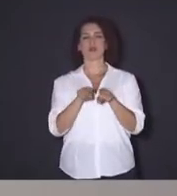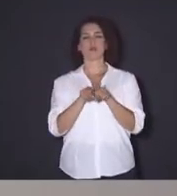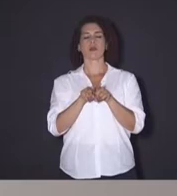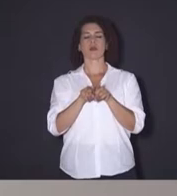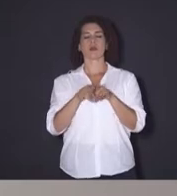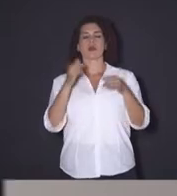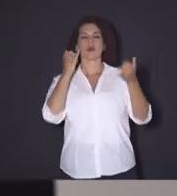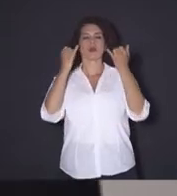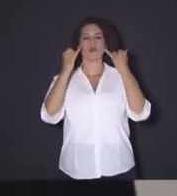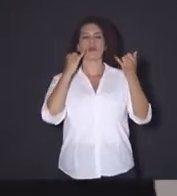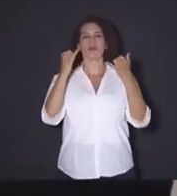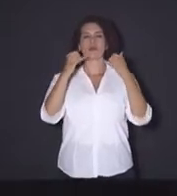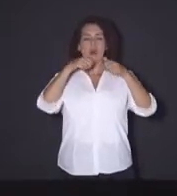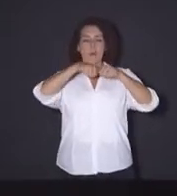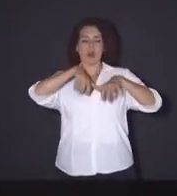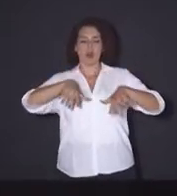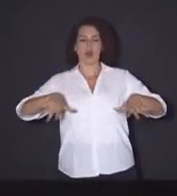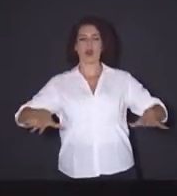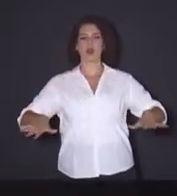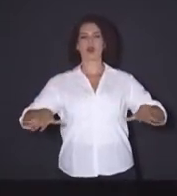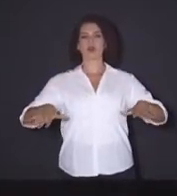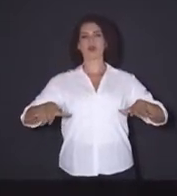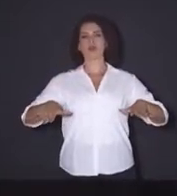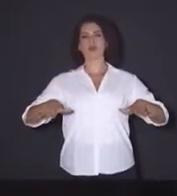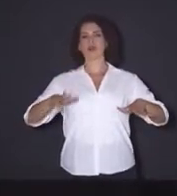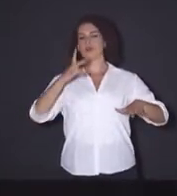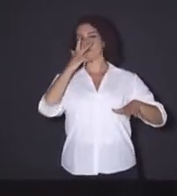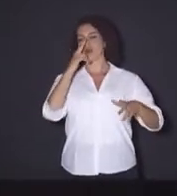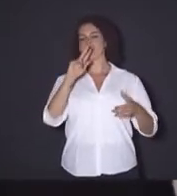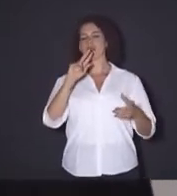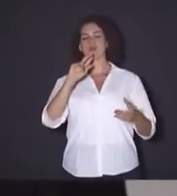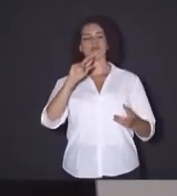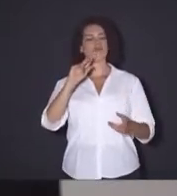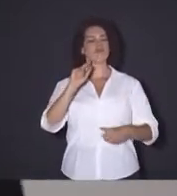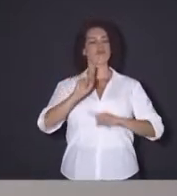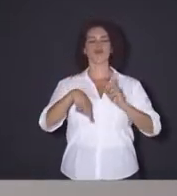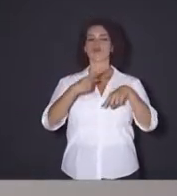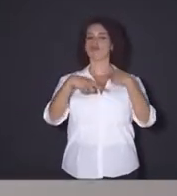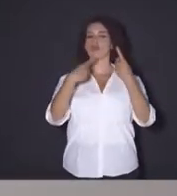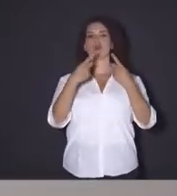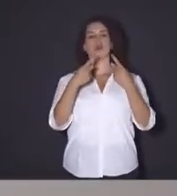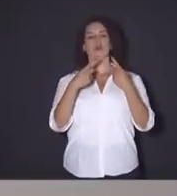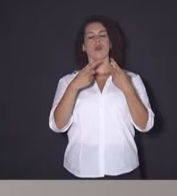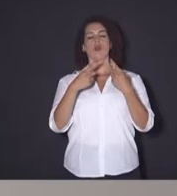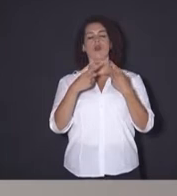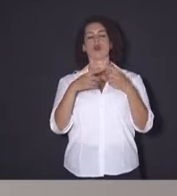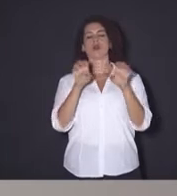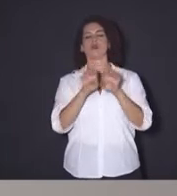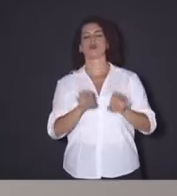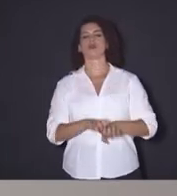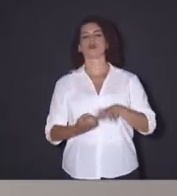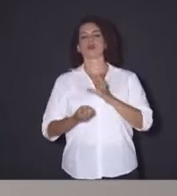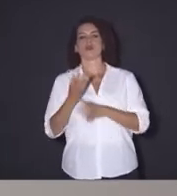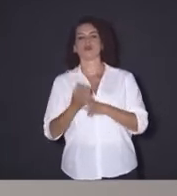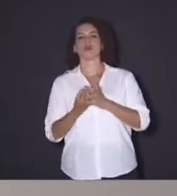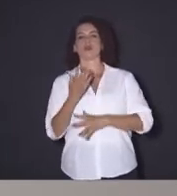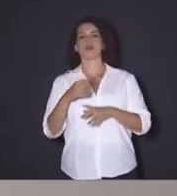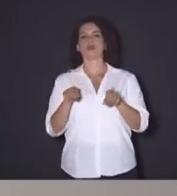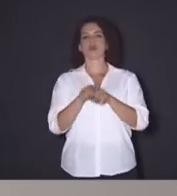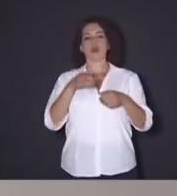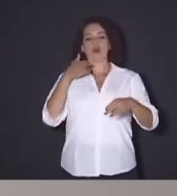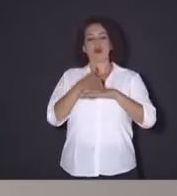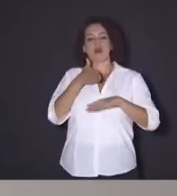informações, da capilaridade, de uma inversão completa, eu diria, das estruturas de produção e acesso à informação.